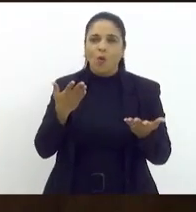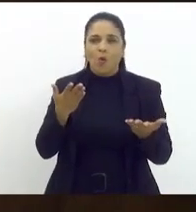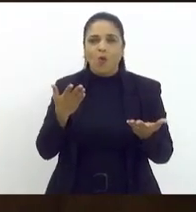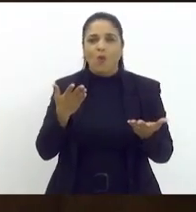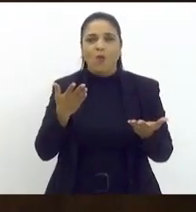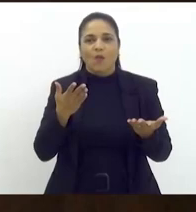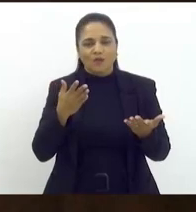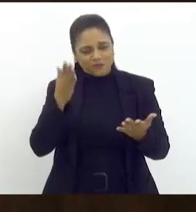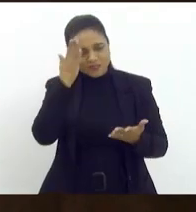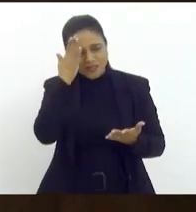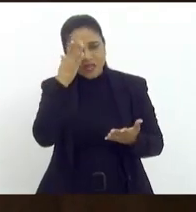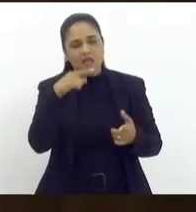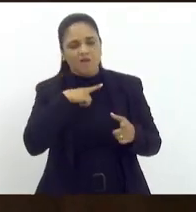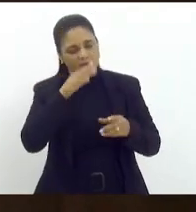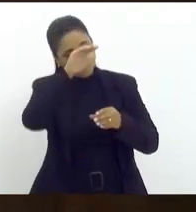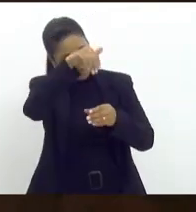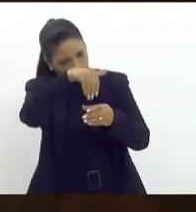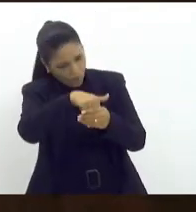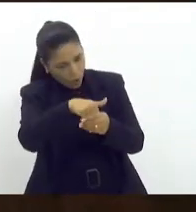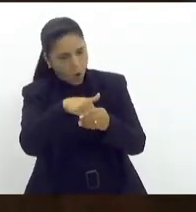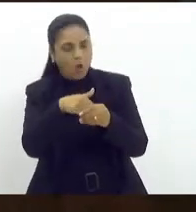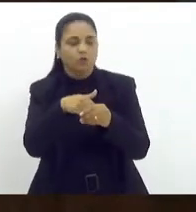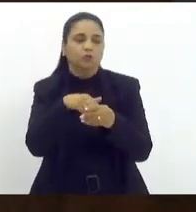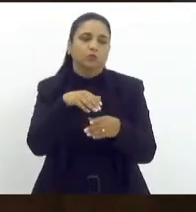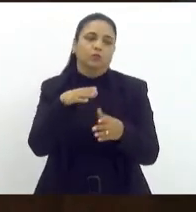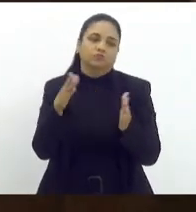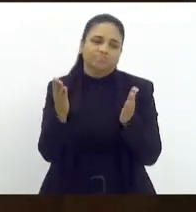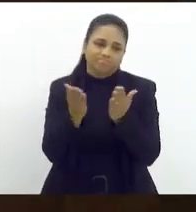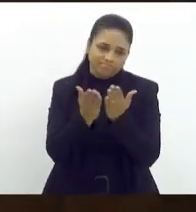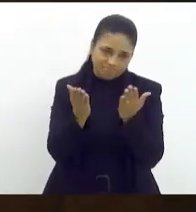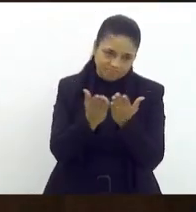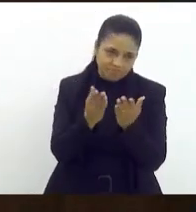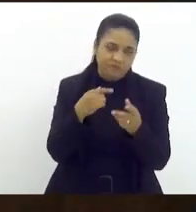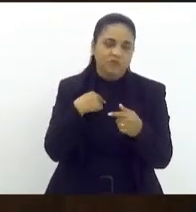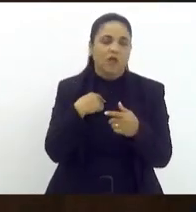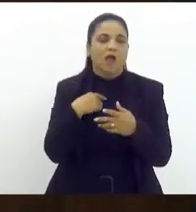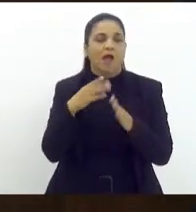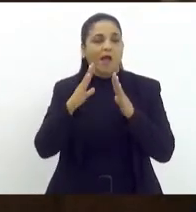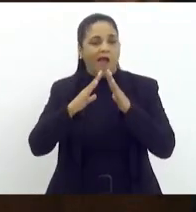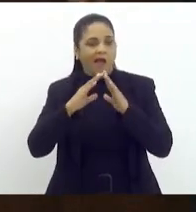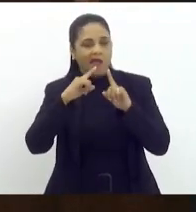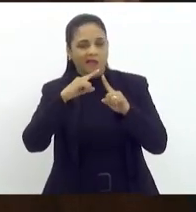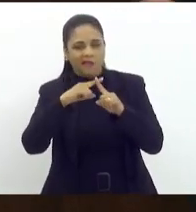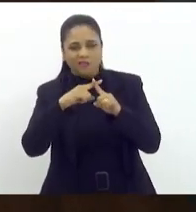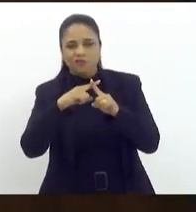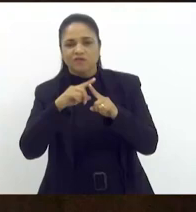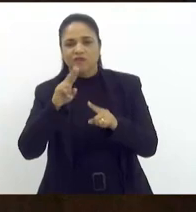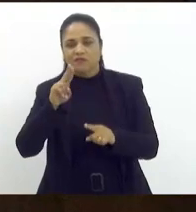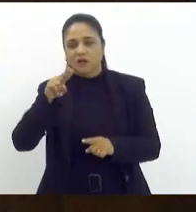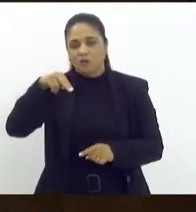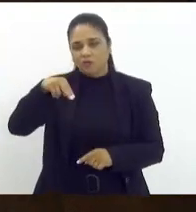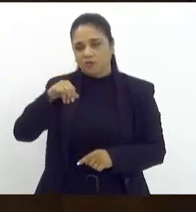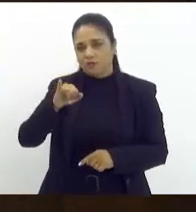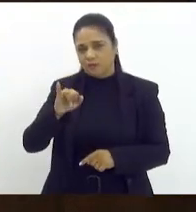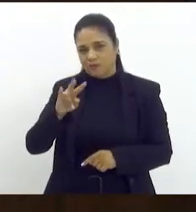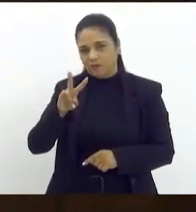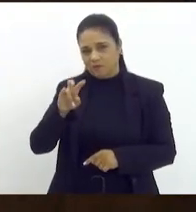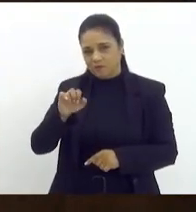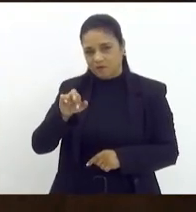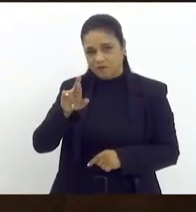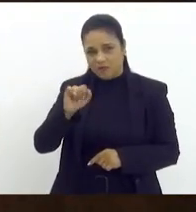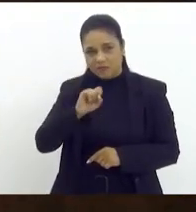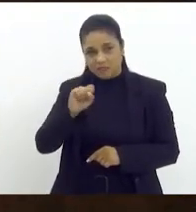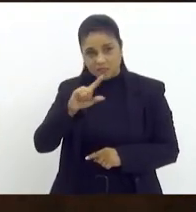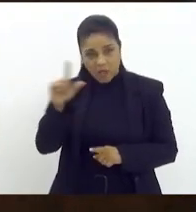receber votos evangélicos do Nélio Tia Jô a Igreja Universal Vai Com certeza votar com Yuri a igreja católica